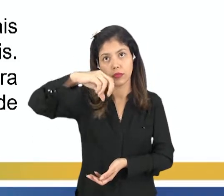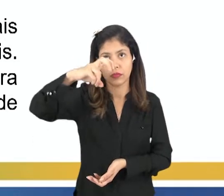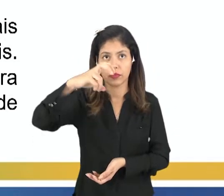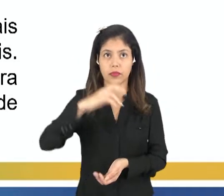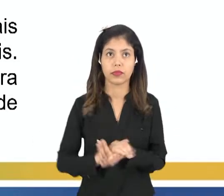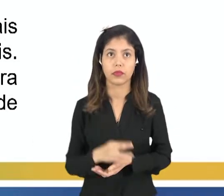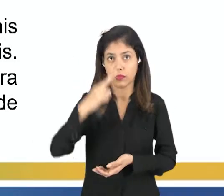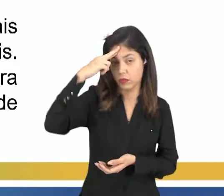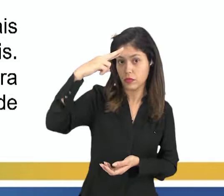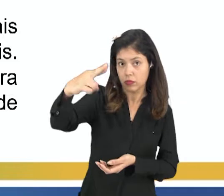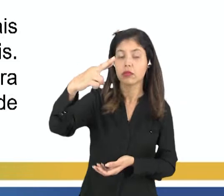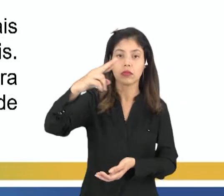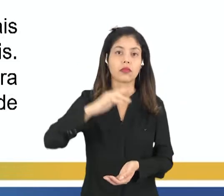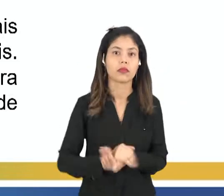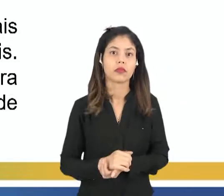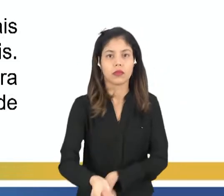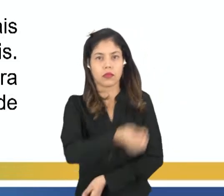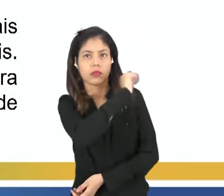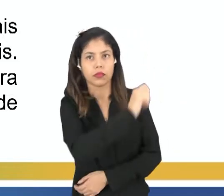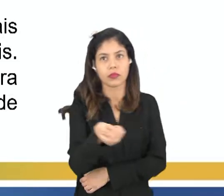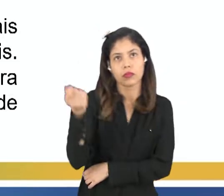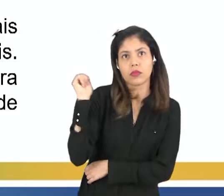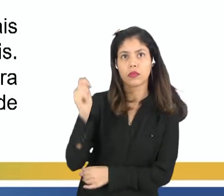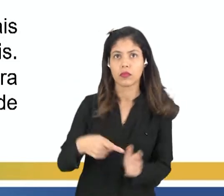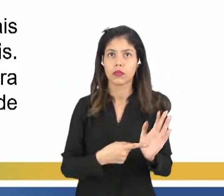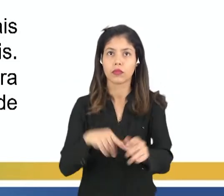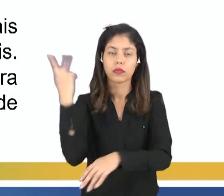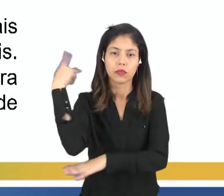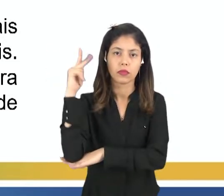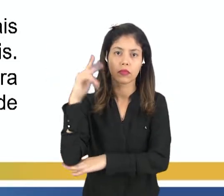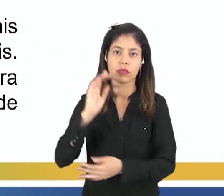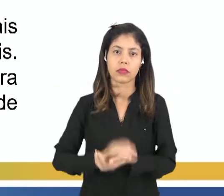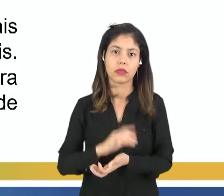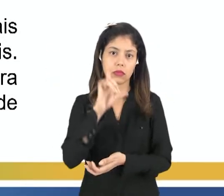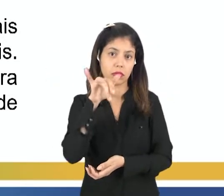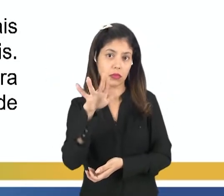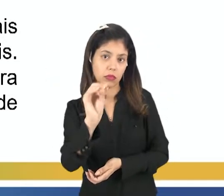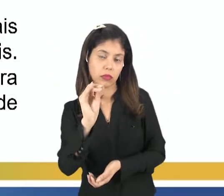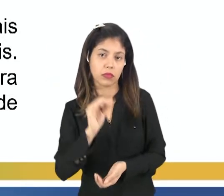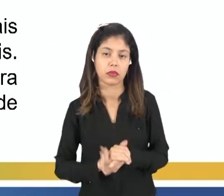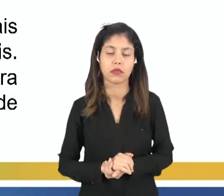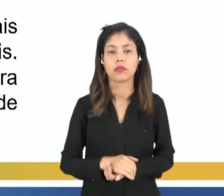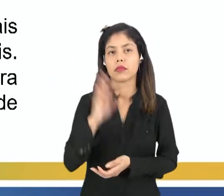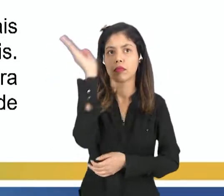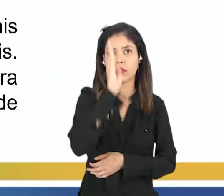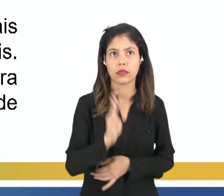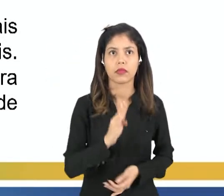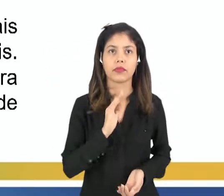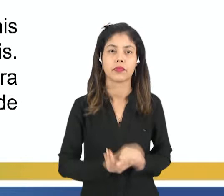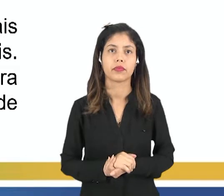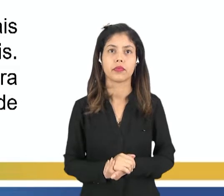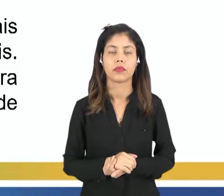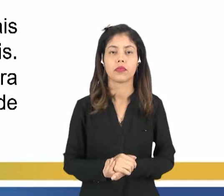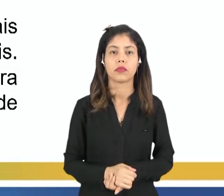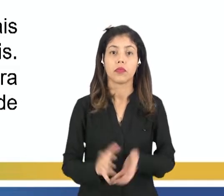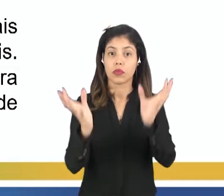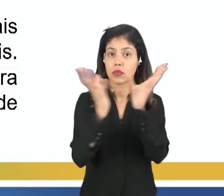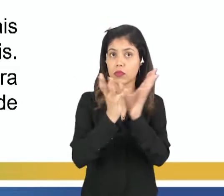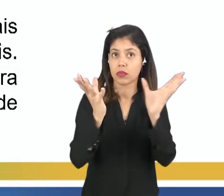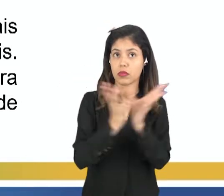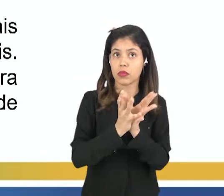1695. Ele foi líder do Quilombo dos Palmares no período colonial brasileiro. Os quilombos eram